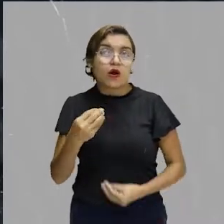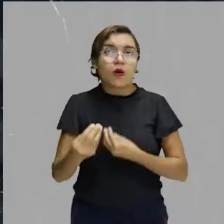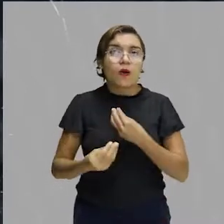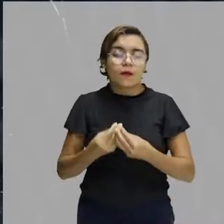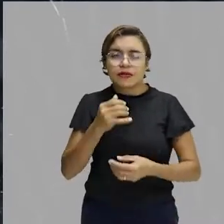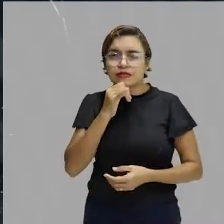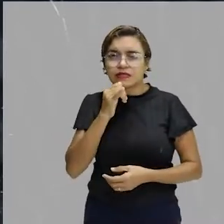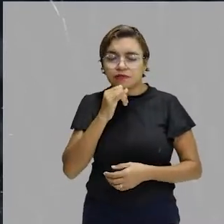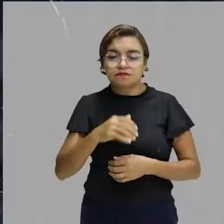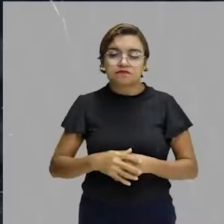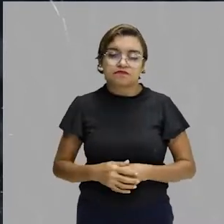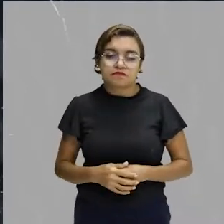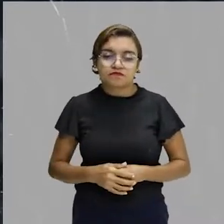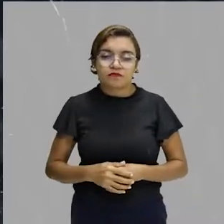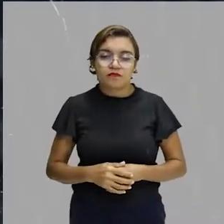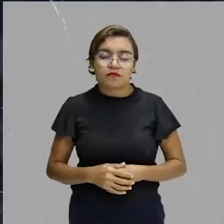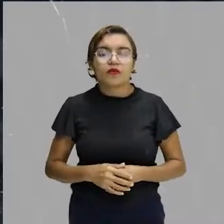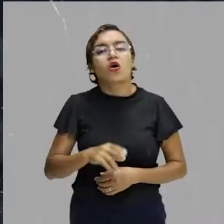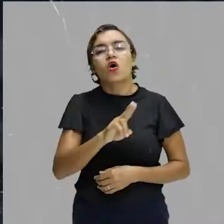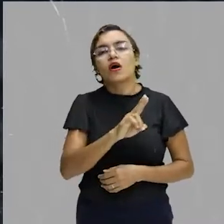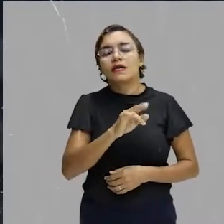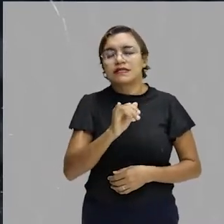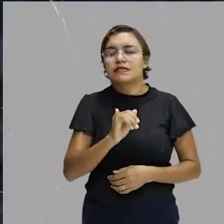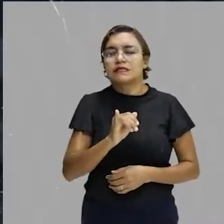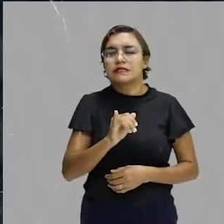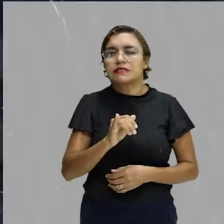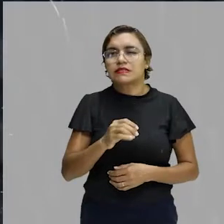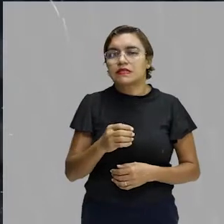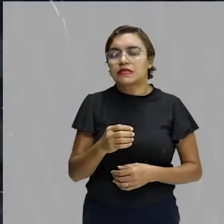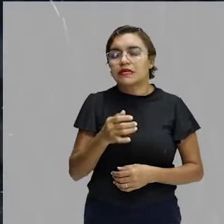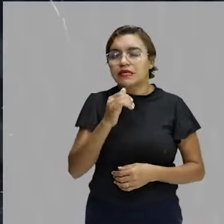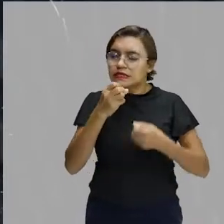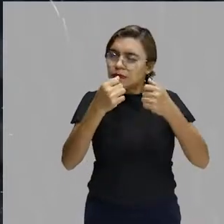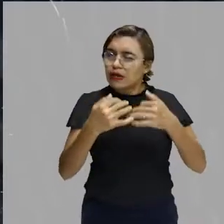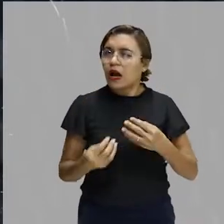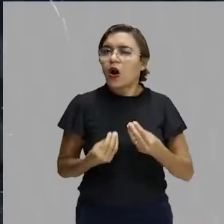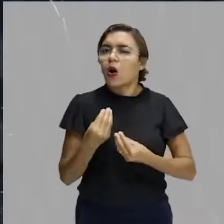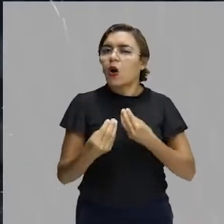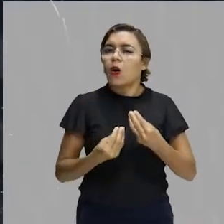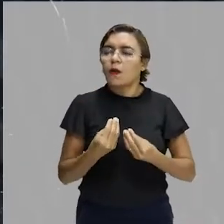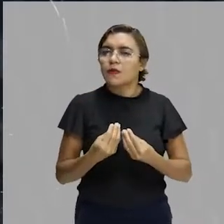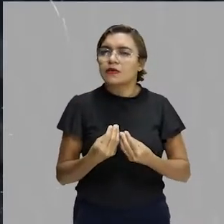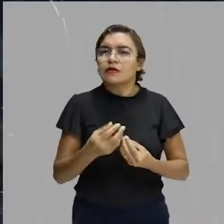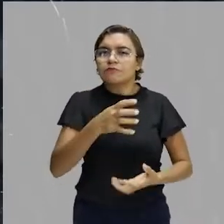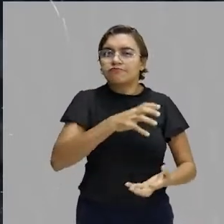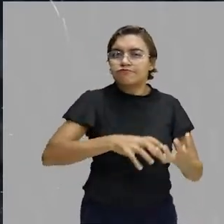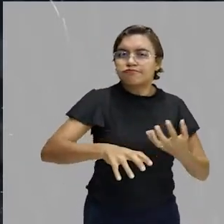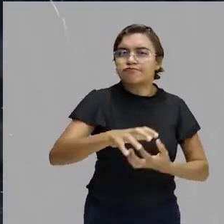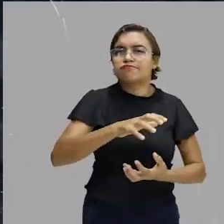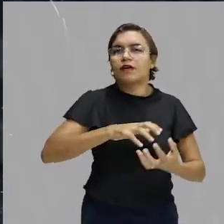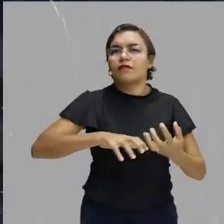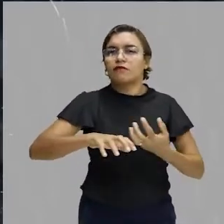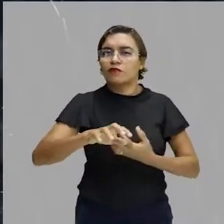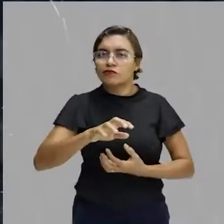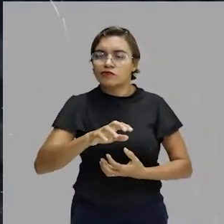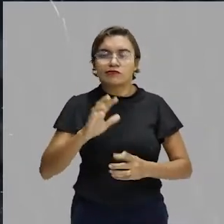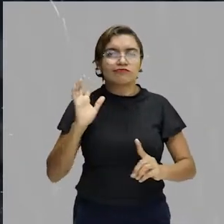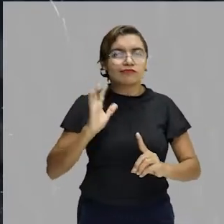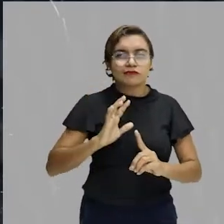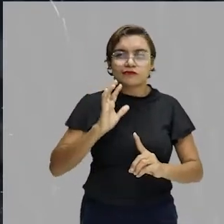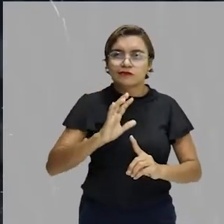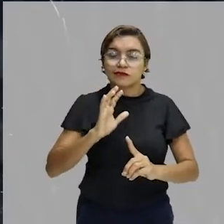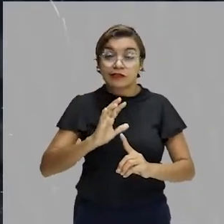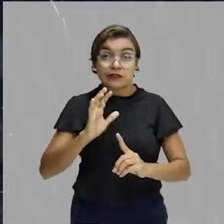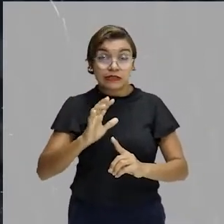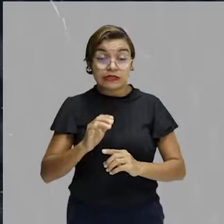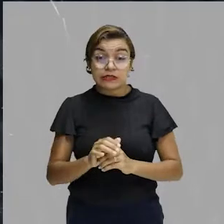primeira revolução vai trazer a utilização do carvão, a segunda traz do petróleo, a terceira revolução, o petróleo e as novas fontes de energia.